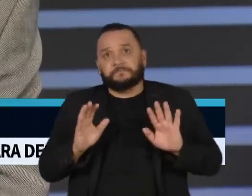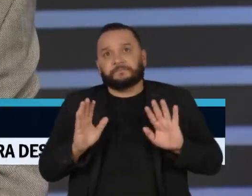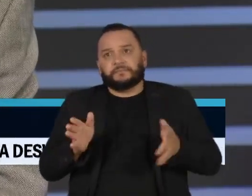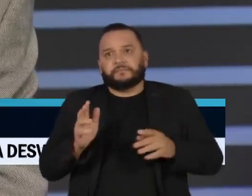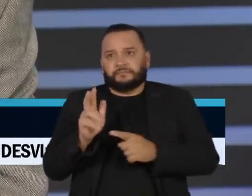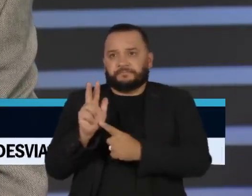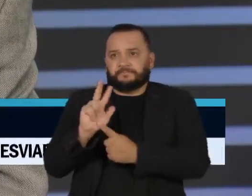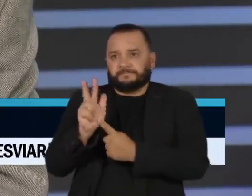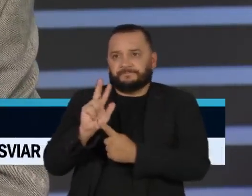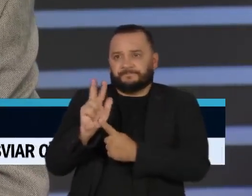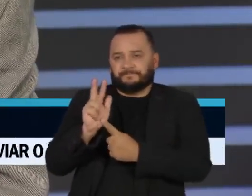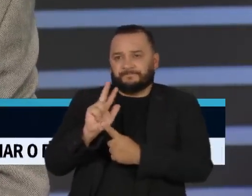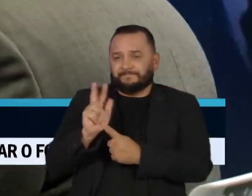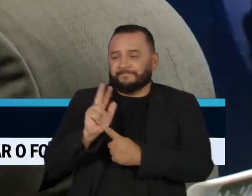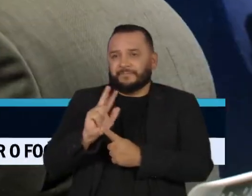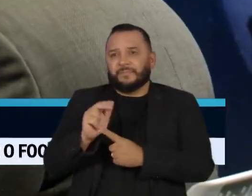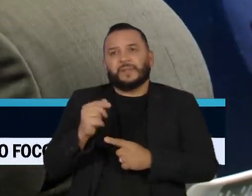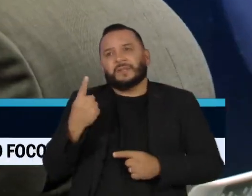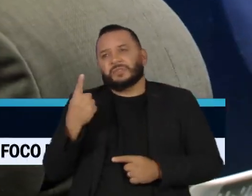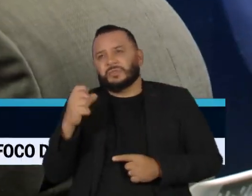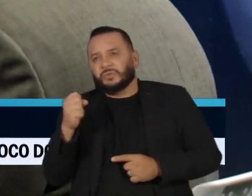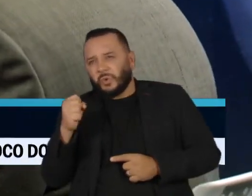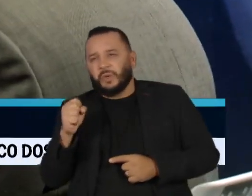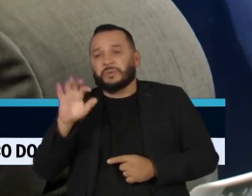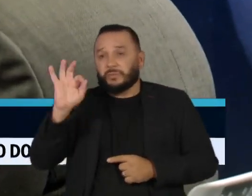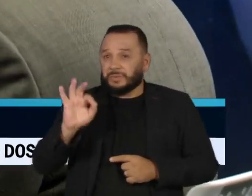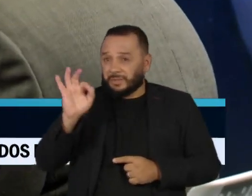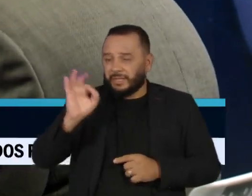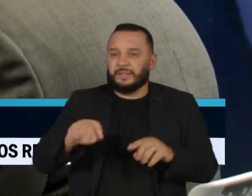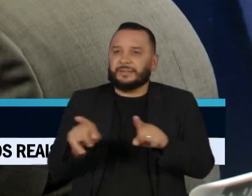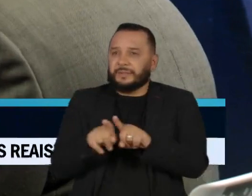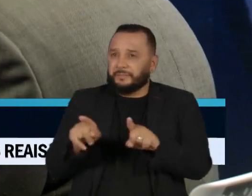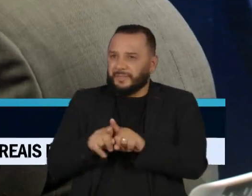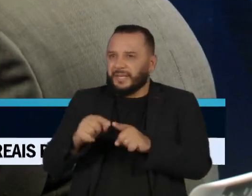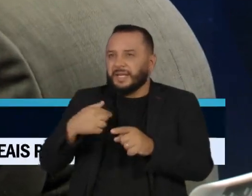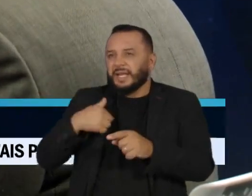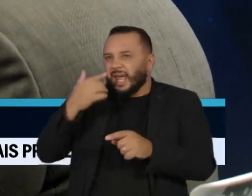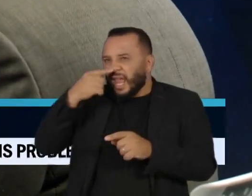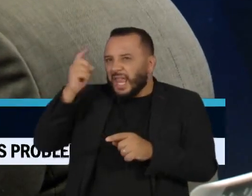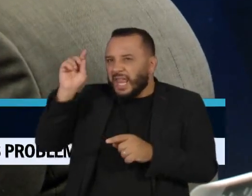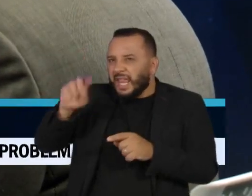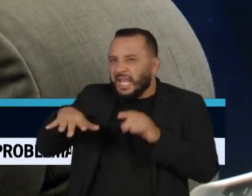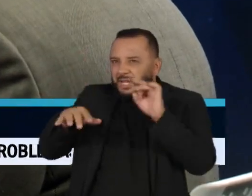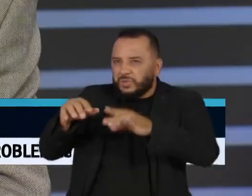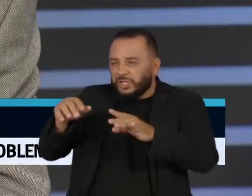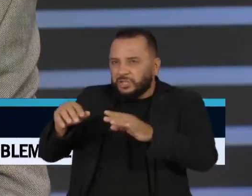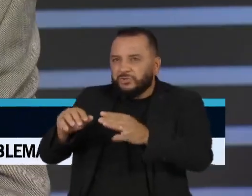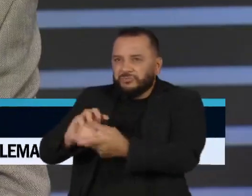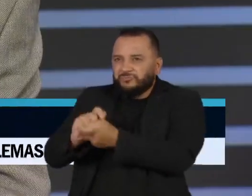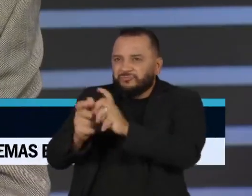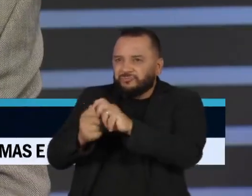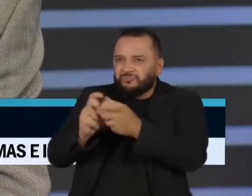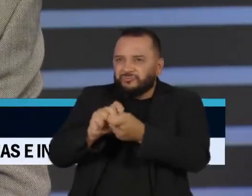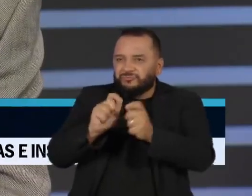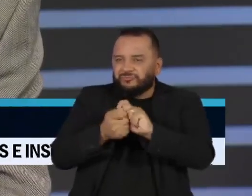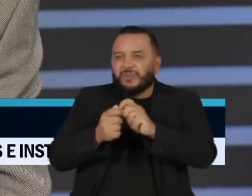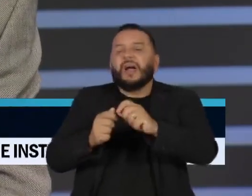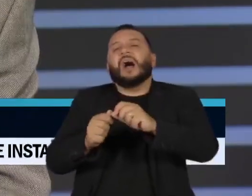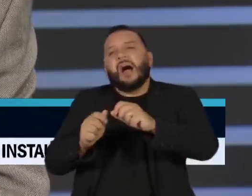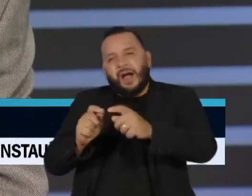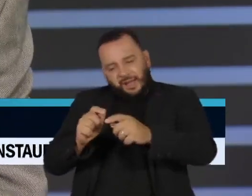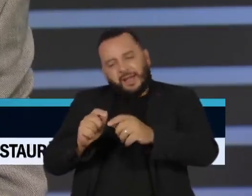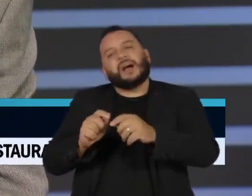e biomassa ou seja nós estamos sendo um país exemplar para o mundo é uma coisa Espetacular isso e ainda vão vir